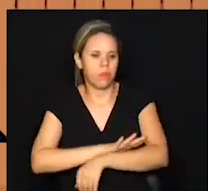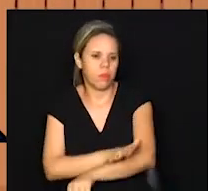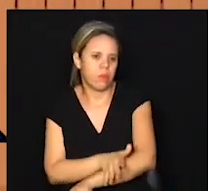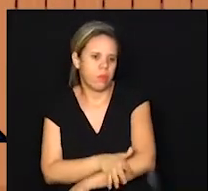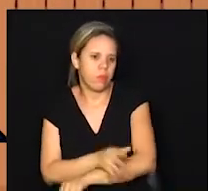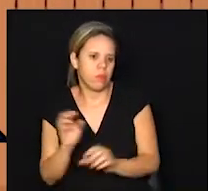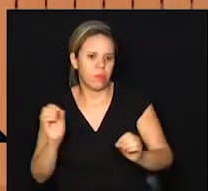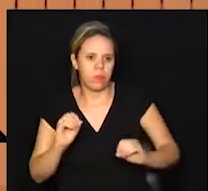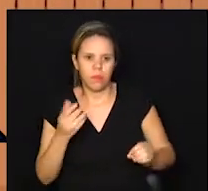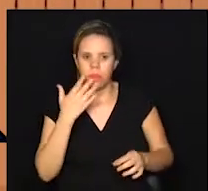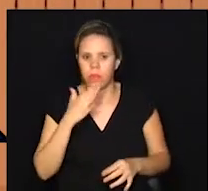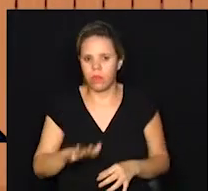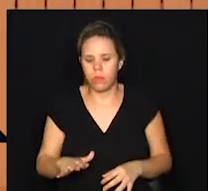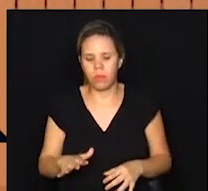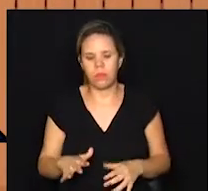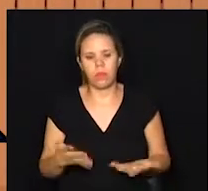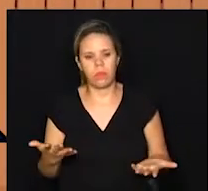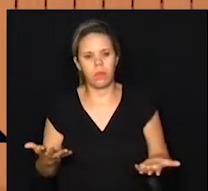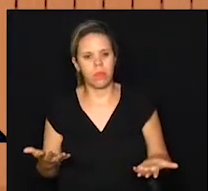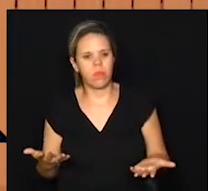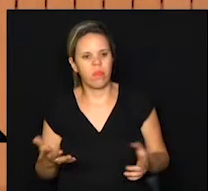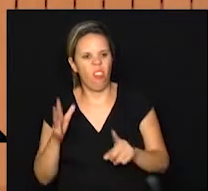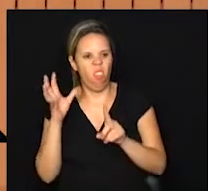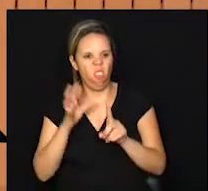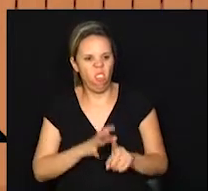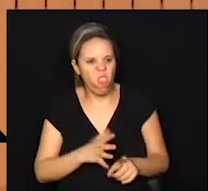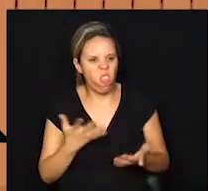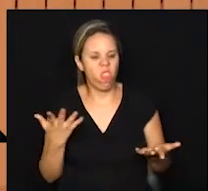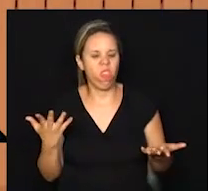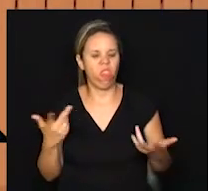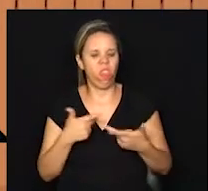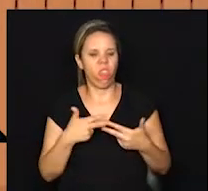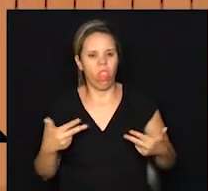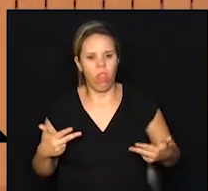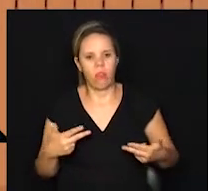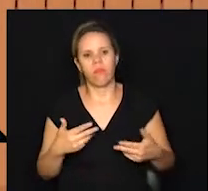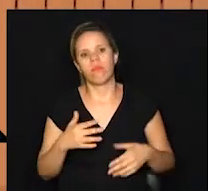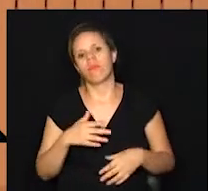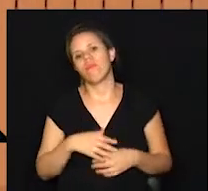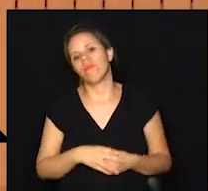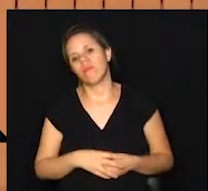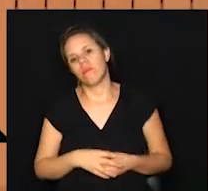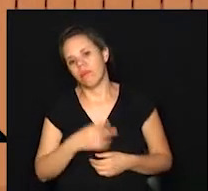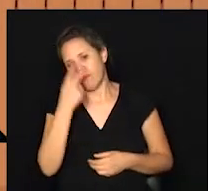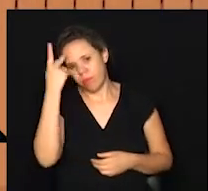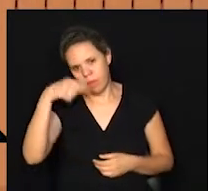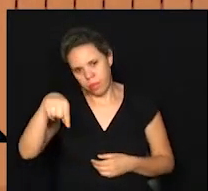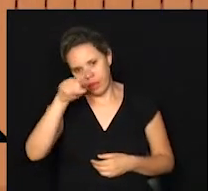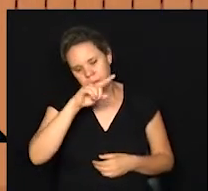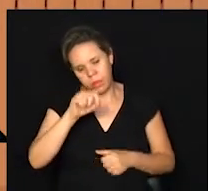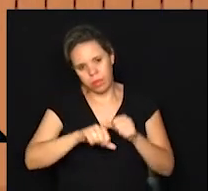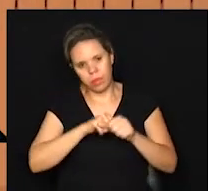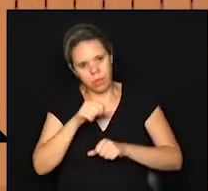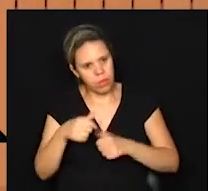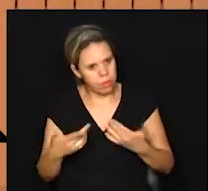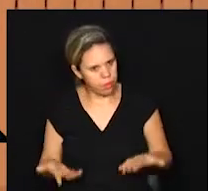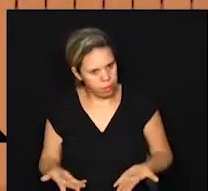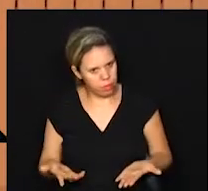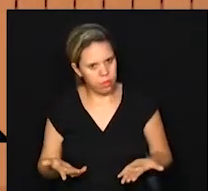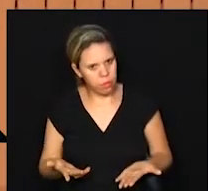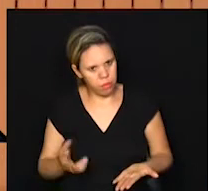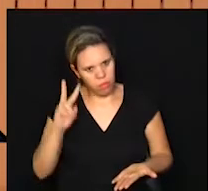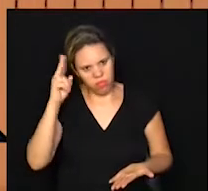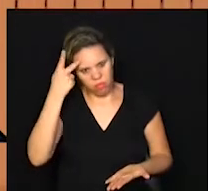nenhuma criança nasce homofóbica. Se as pessoas se tornam isso, é porque